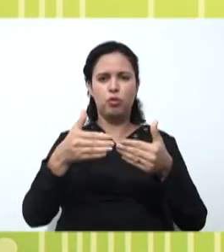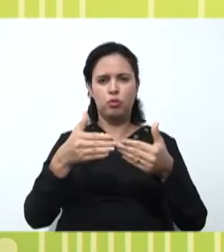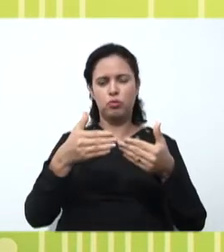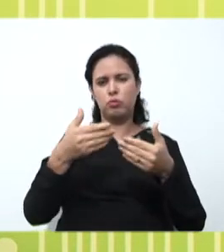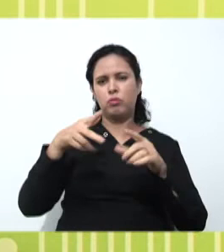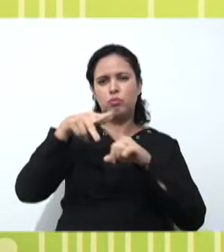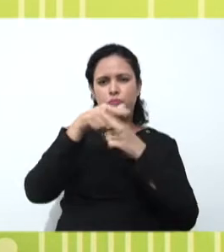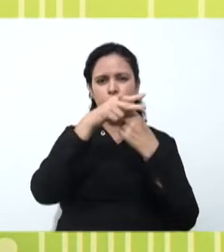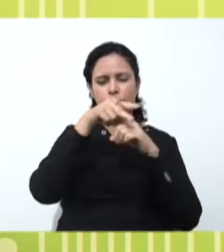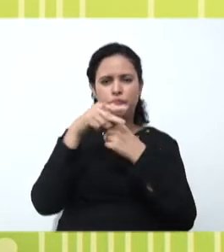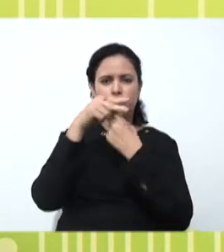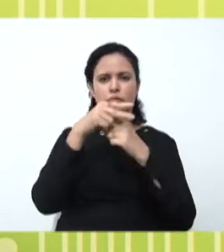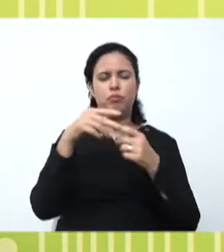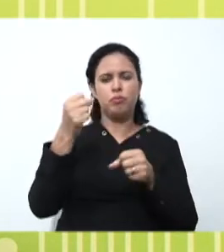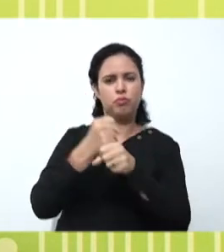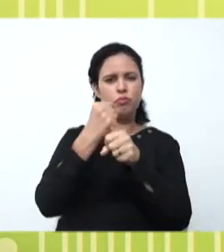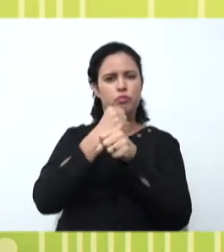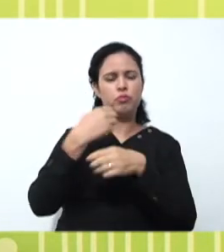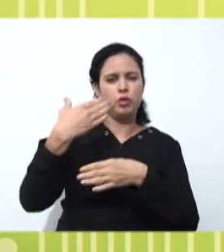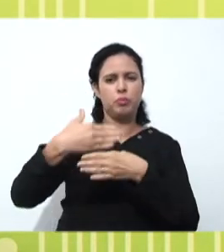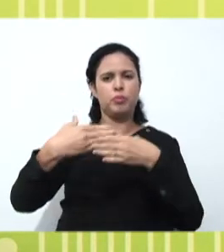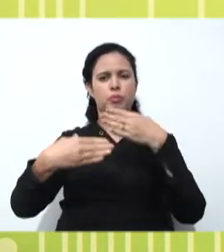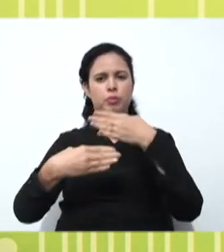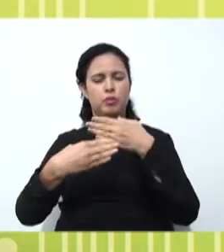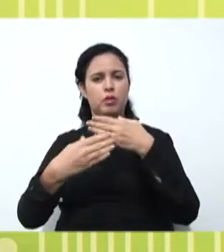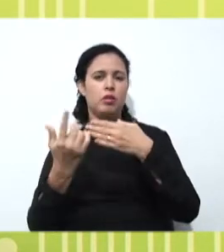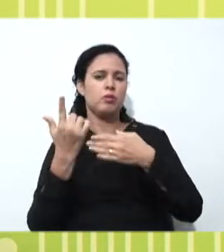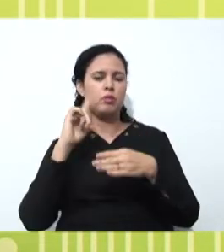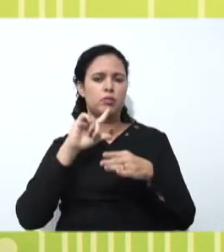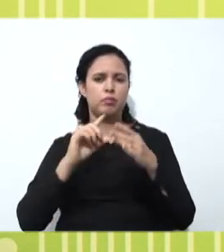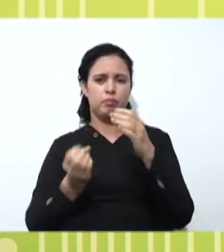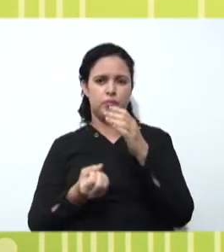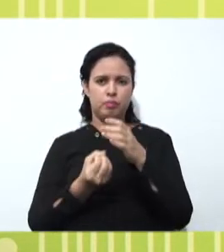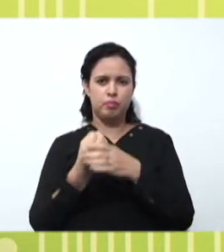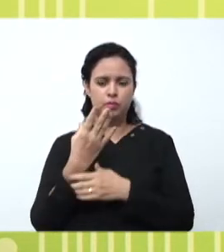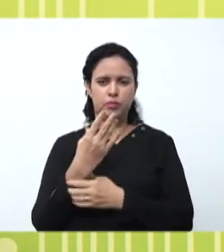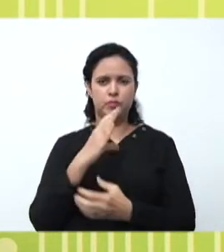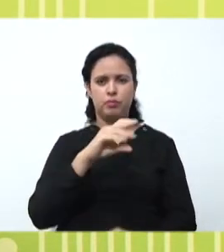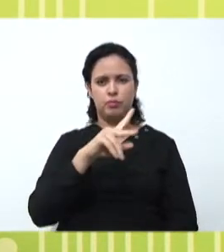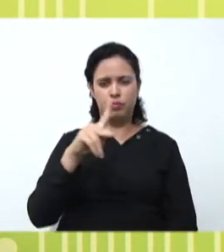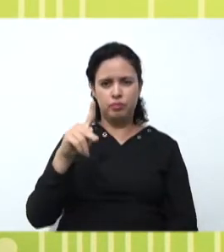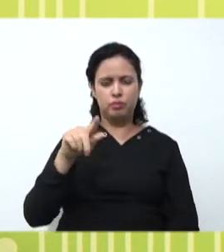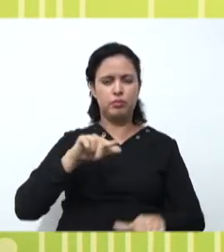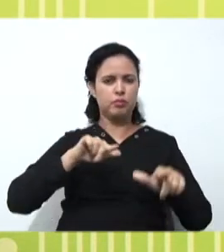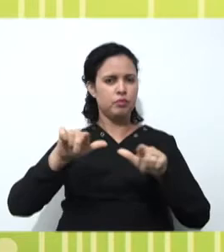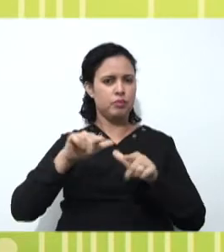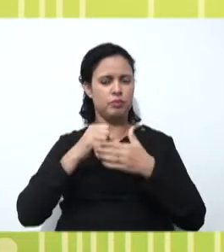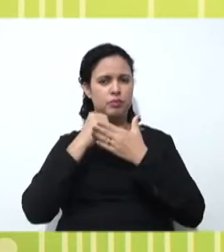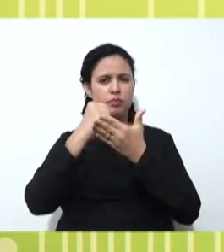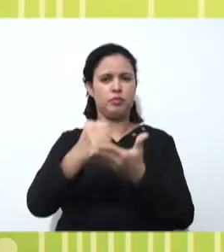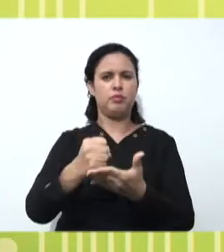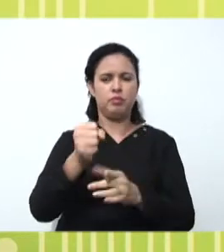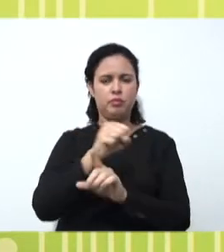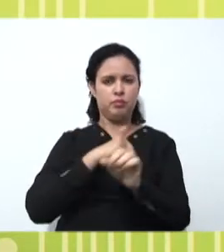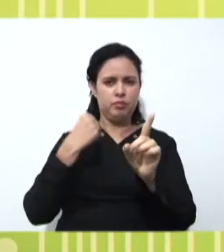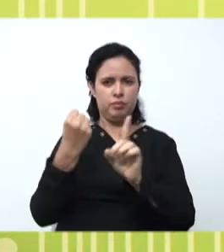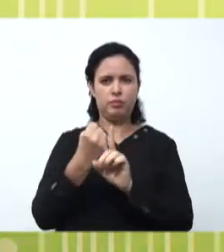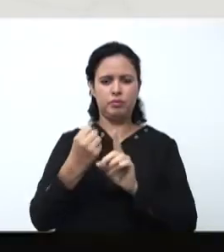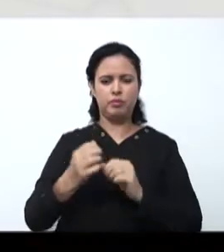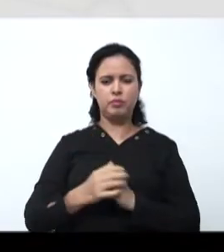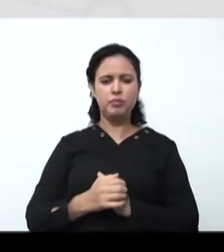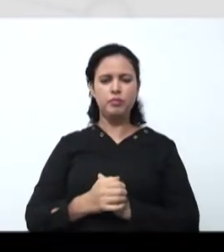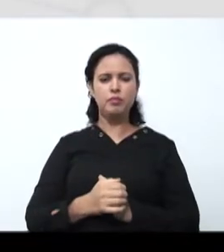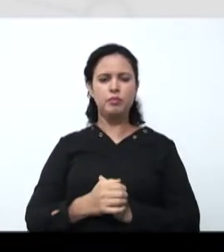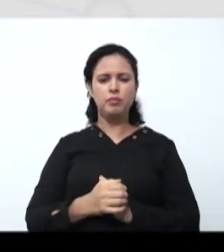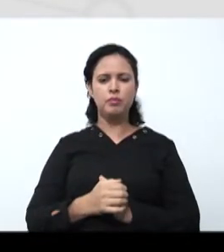conjunta, então eu tenho aí uma cooperativa de trabalho que oferece o quê? Um serviço para a sociedade, ok?